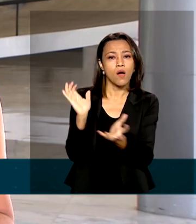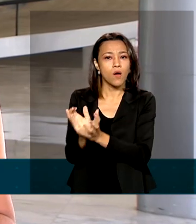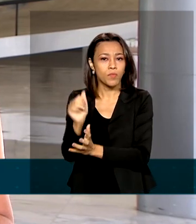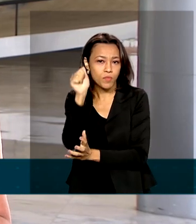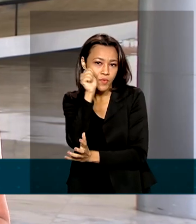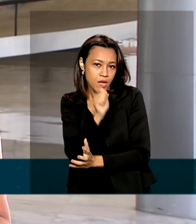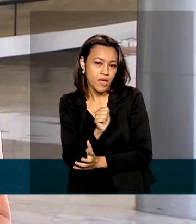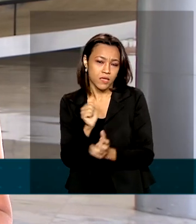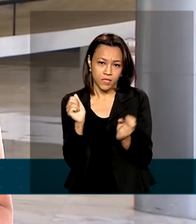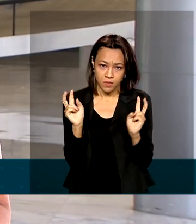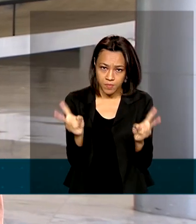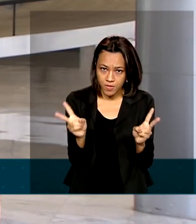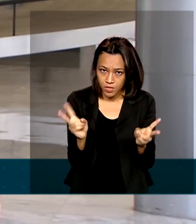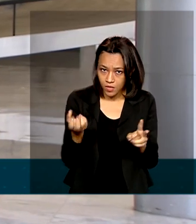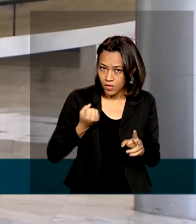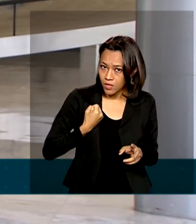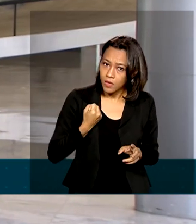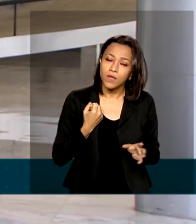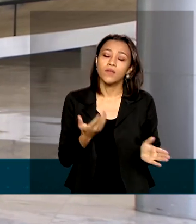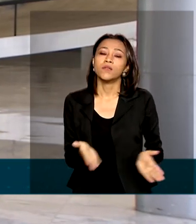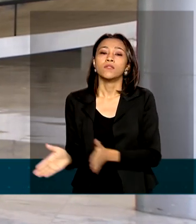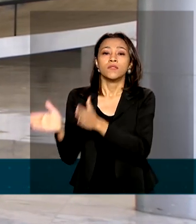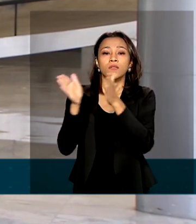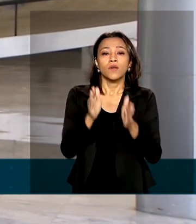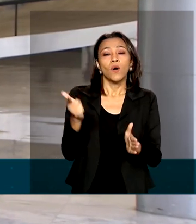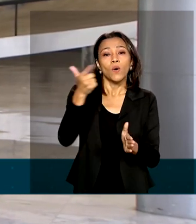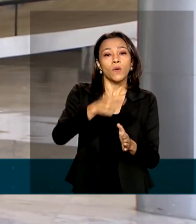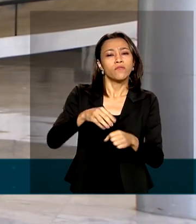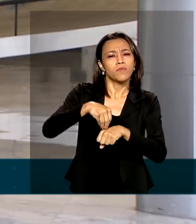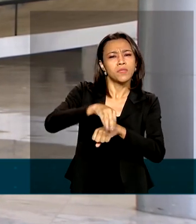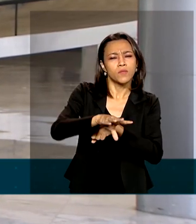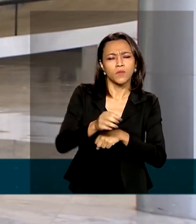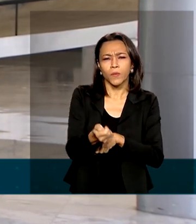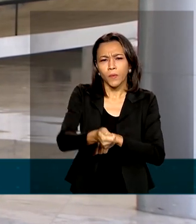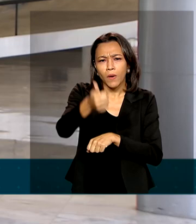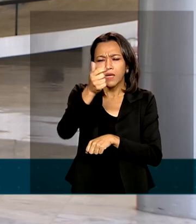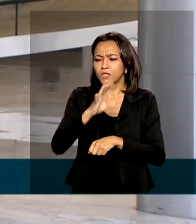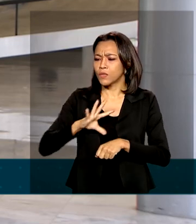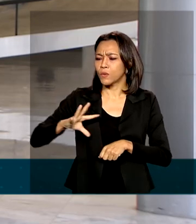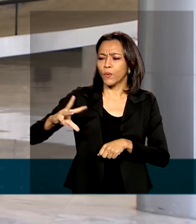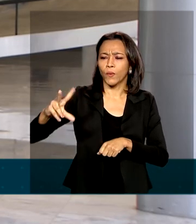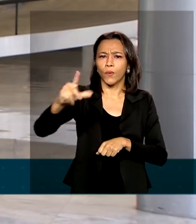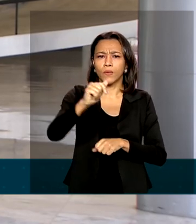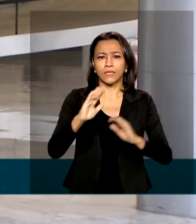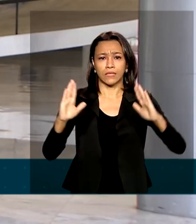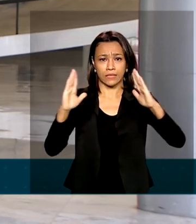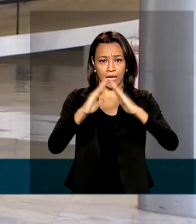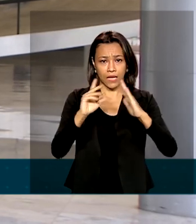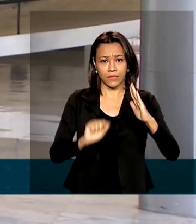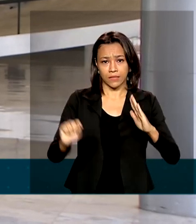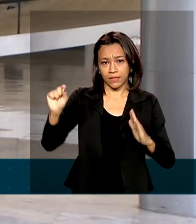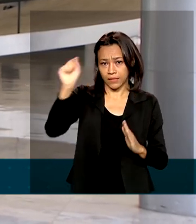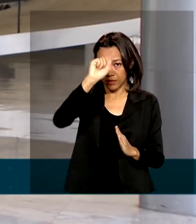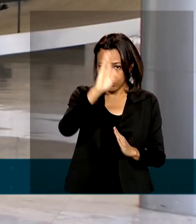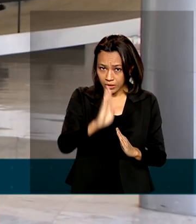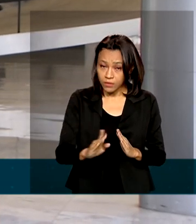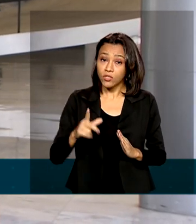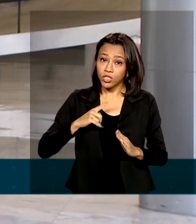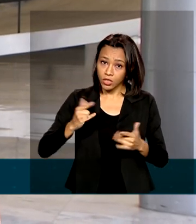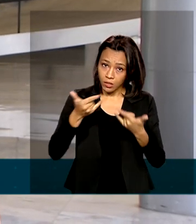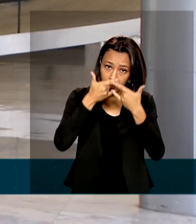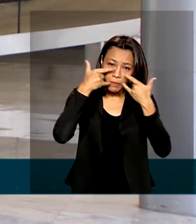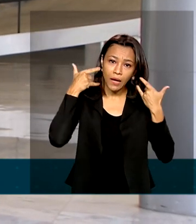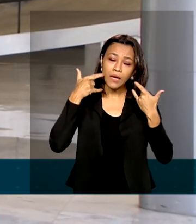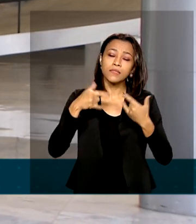proporção. Um outro dado é que em quase todas as casas do país haviam máscaras e